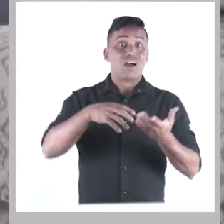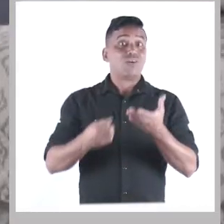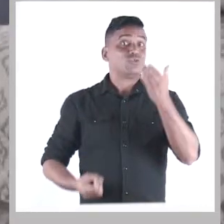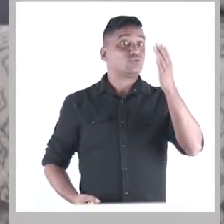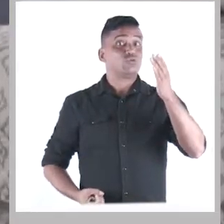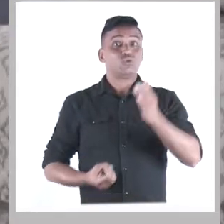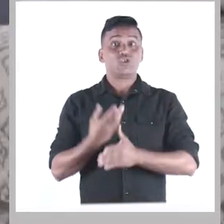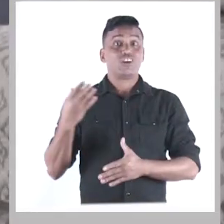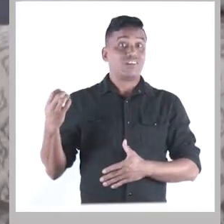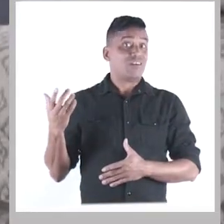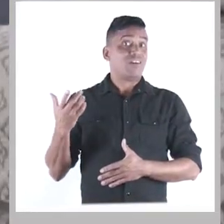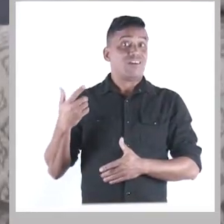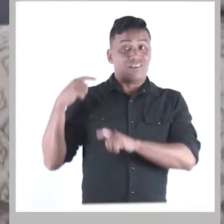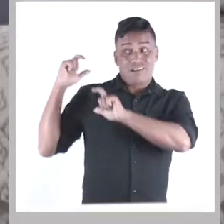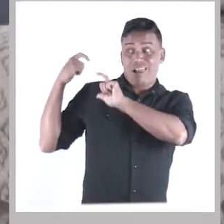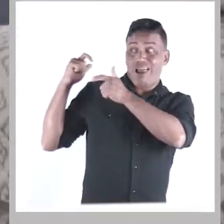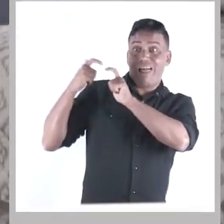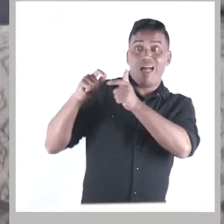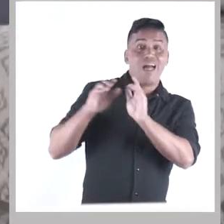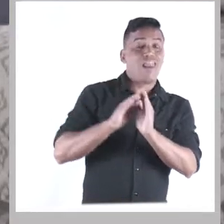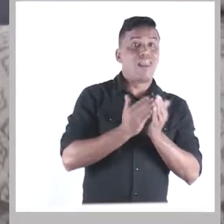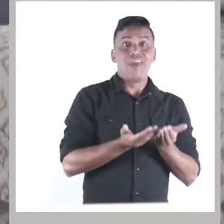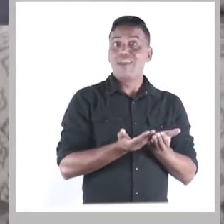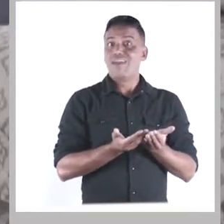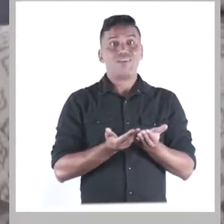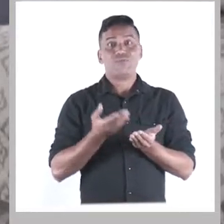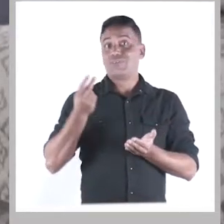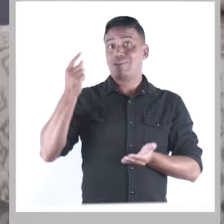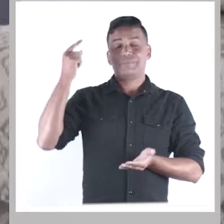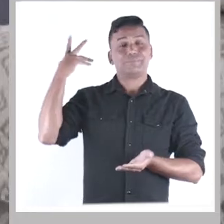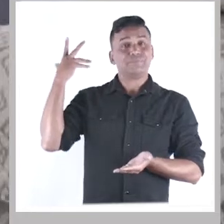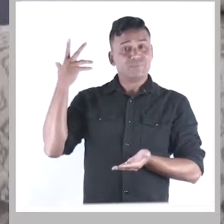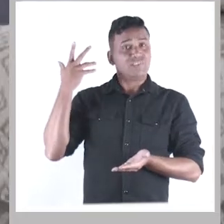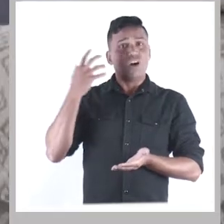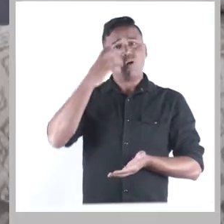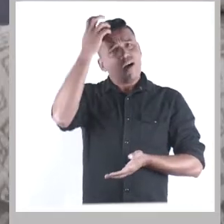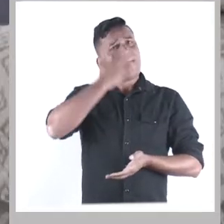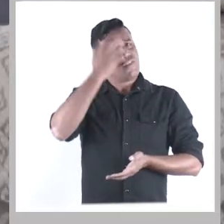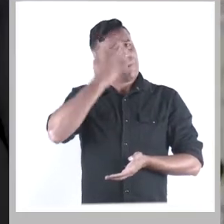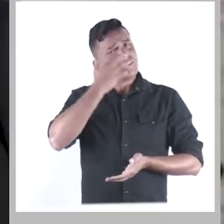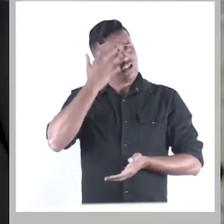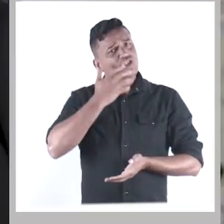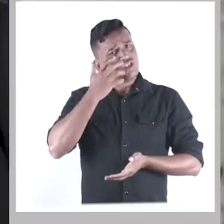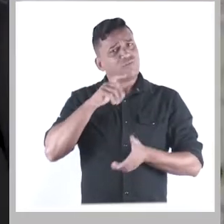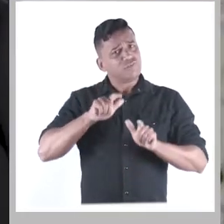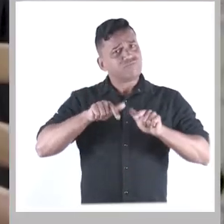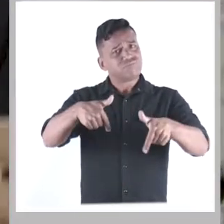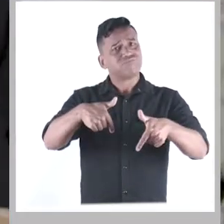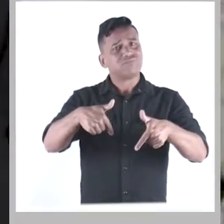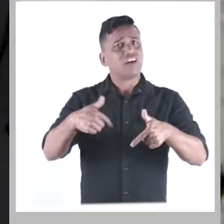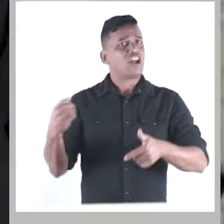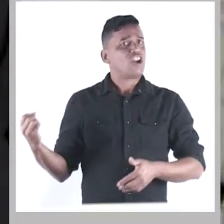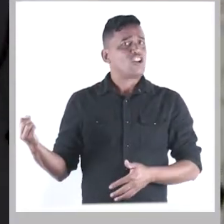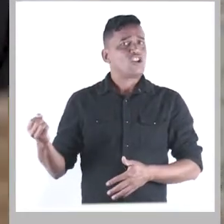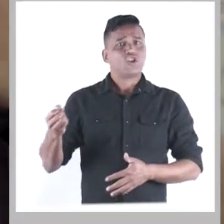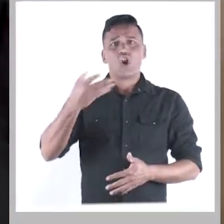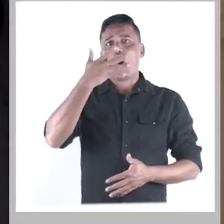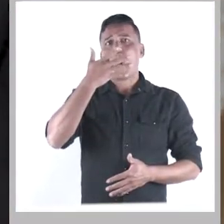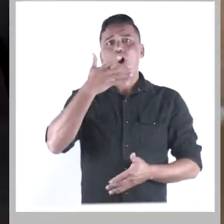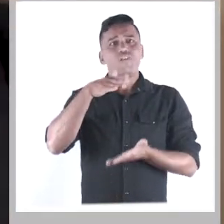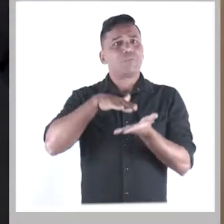ressuscitar, né, esses grandes clássicos, que eu acho que vem na esteira dessas ações afirmativas, sabe?